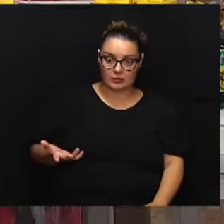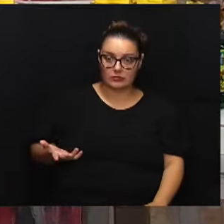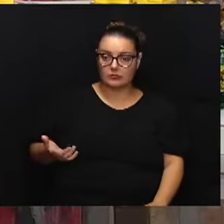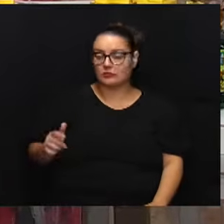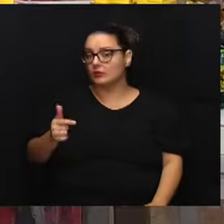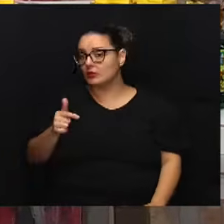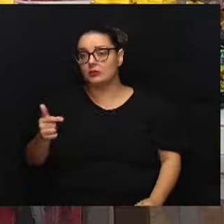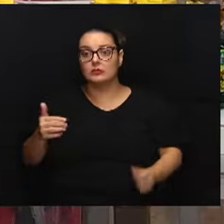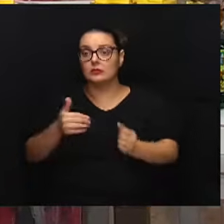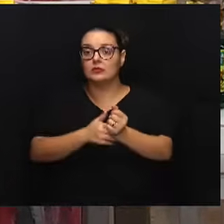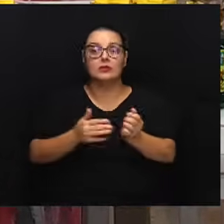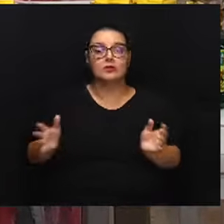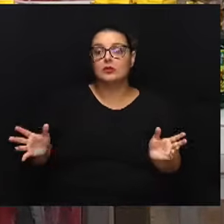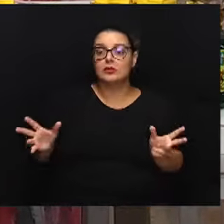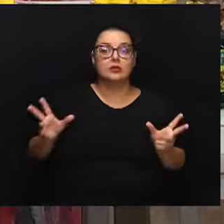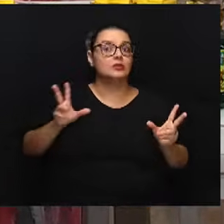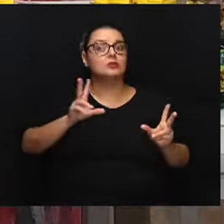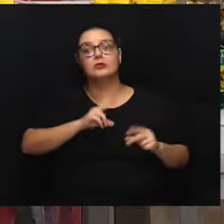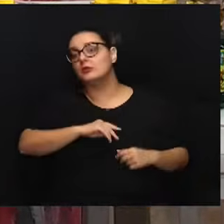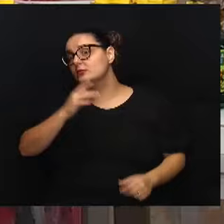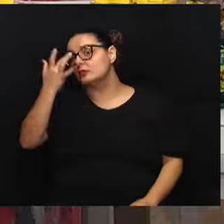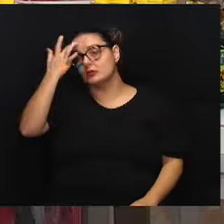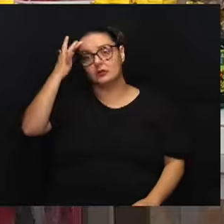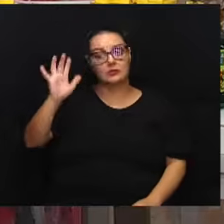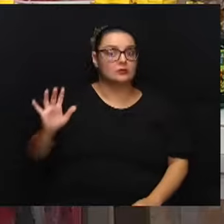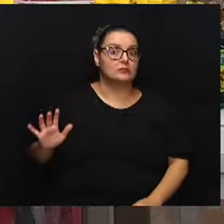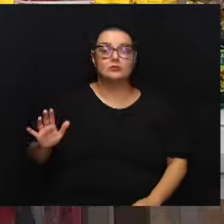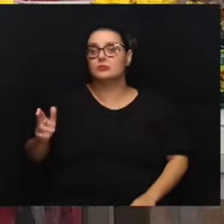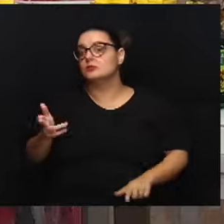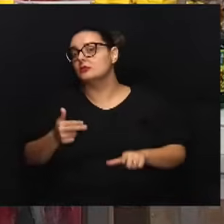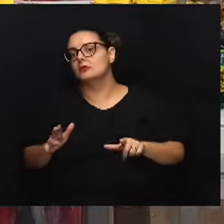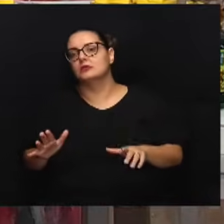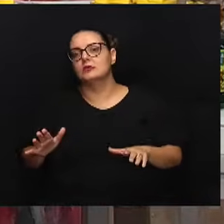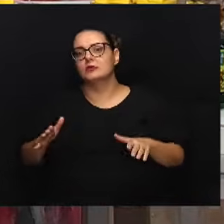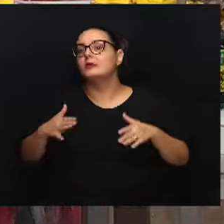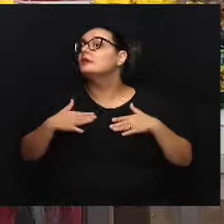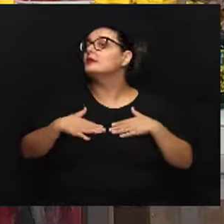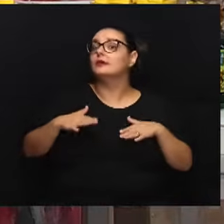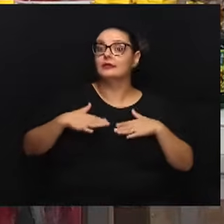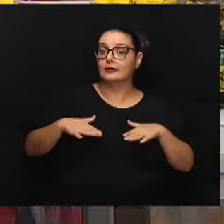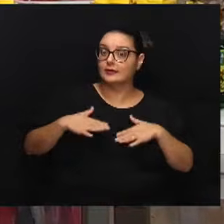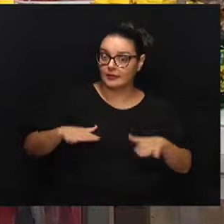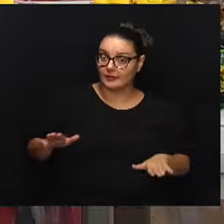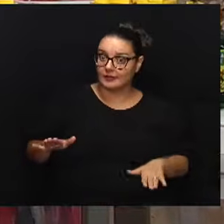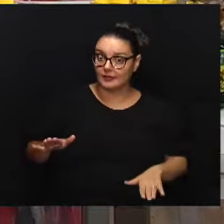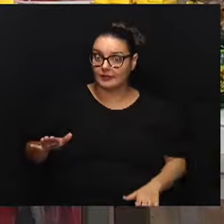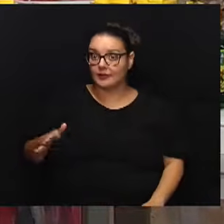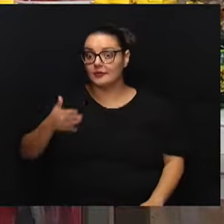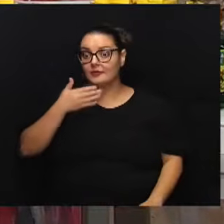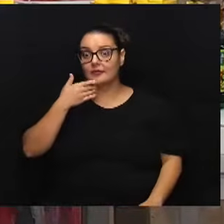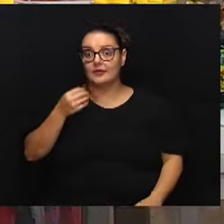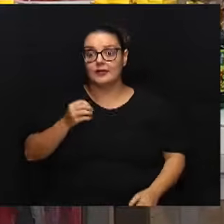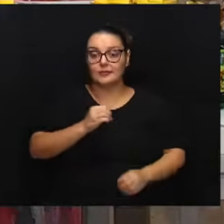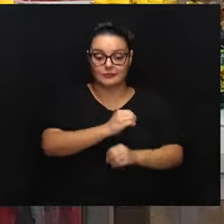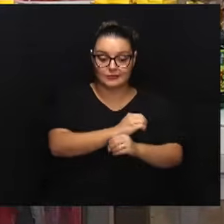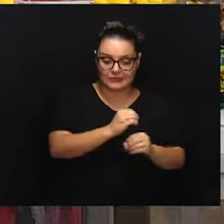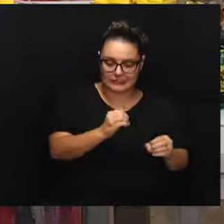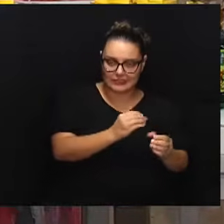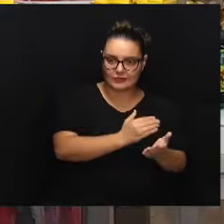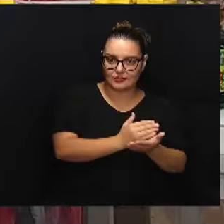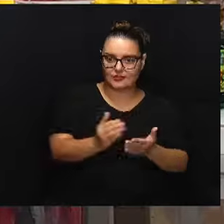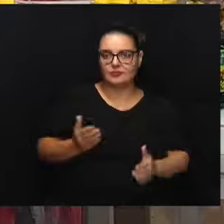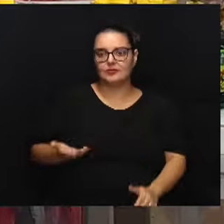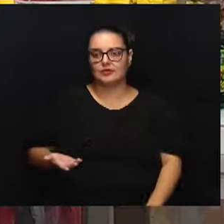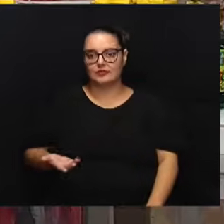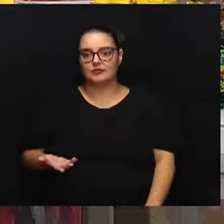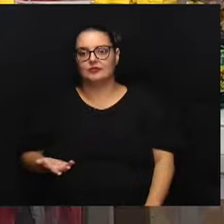muito segredo. Ai, mas eu não sei desenhar, eu não consigo. Melhor é a partir do ponto zero, da base,